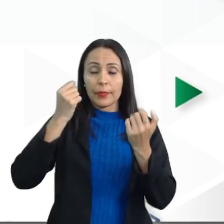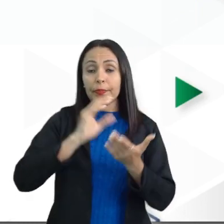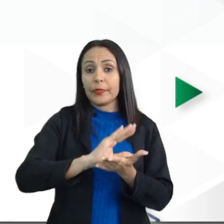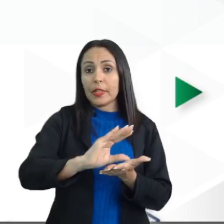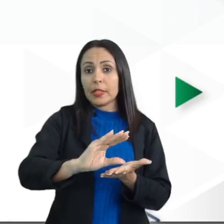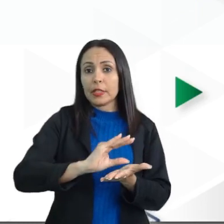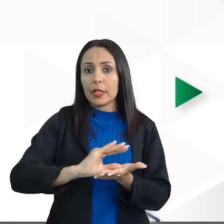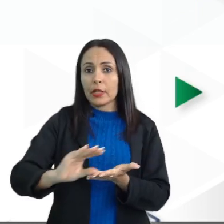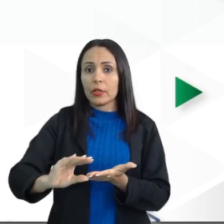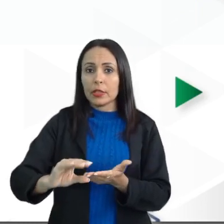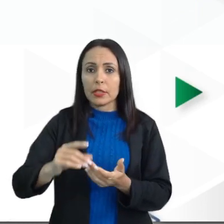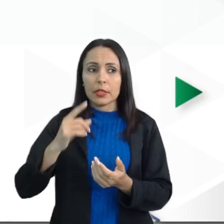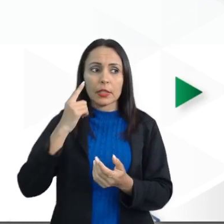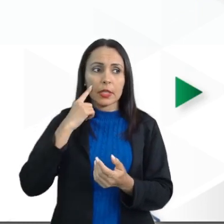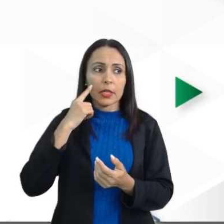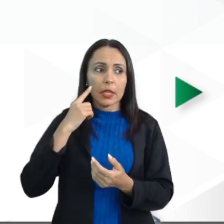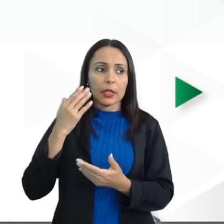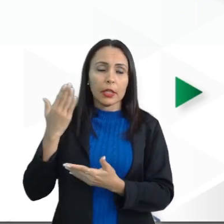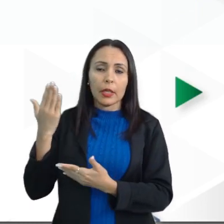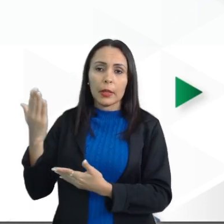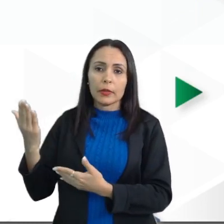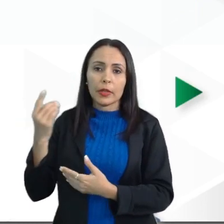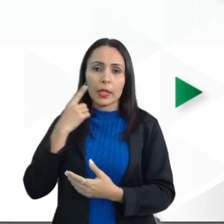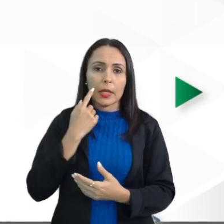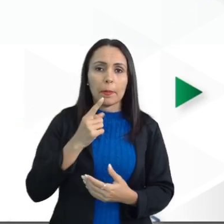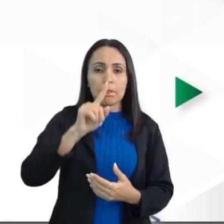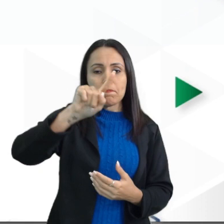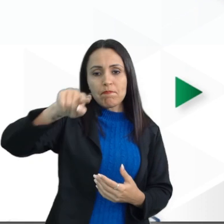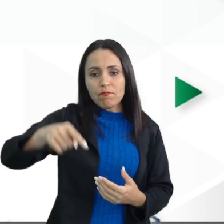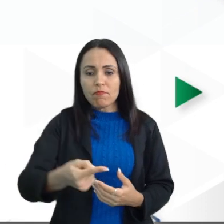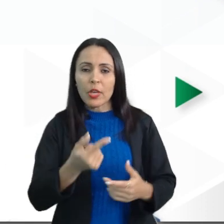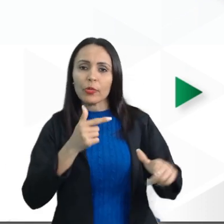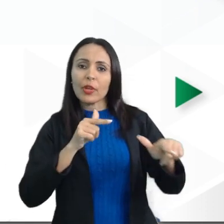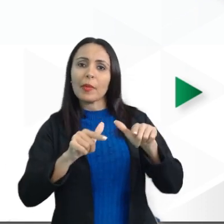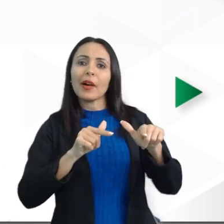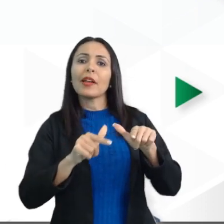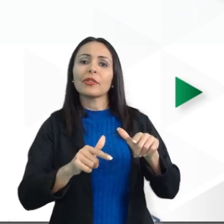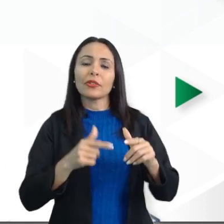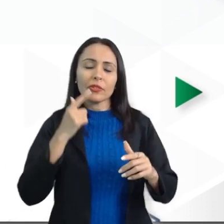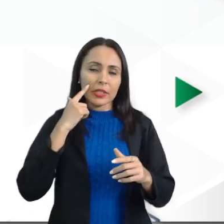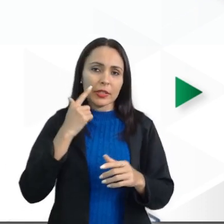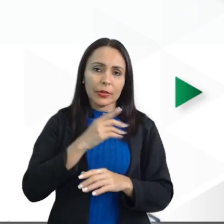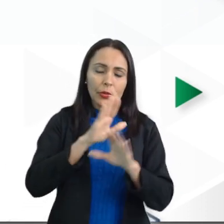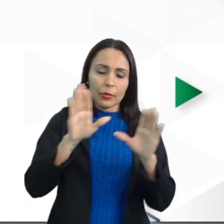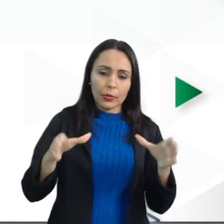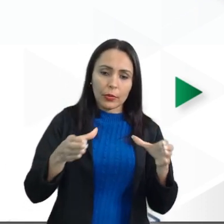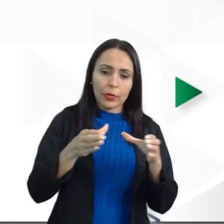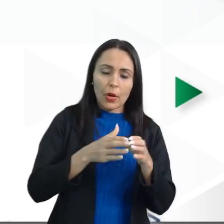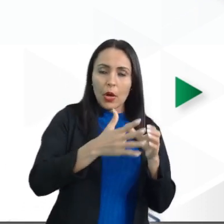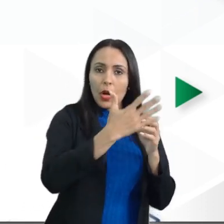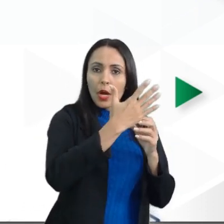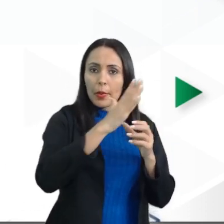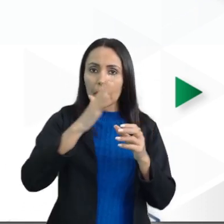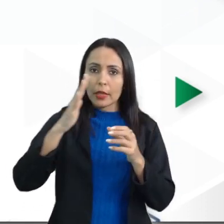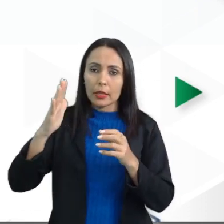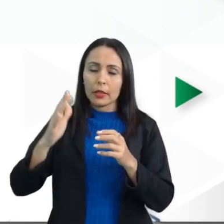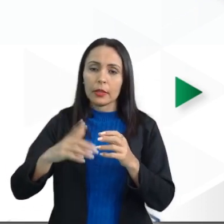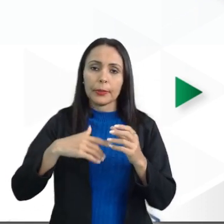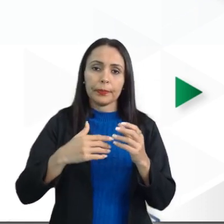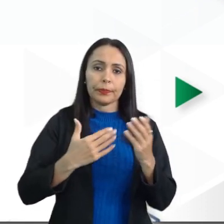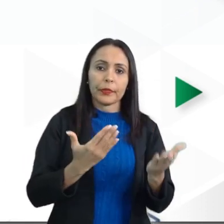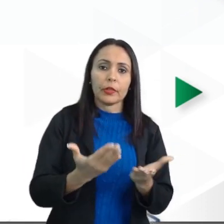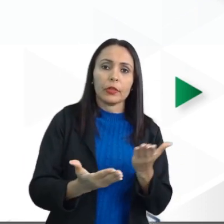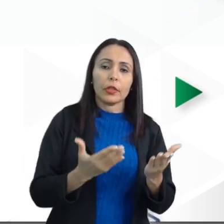de, vejam só, 1.000 trabalhadores. Os ambientalistas, o ambientalista, aliás, não cedeu